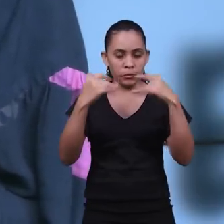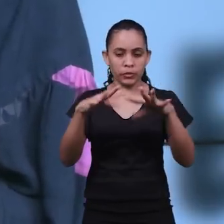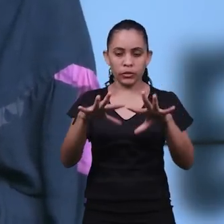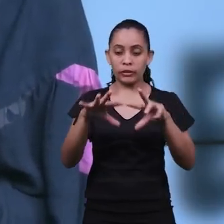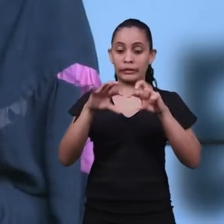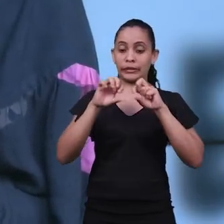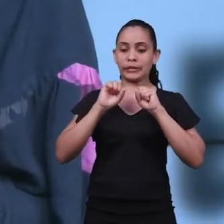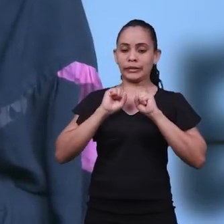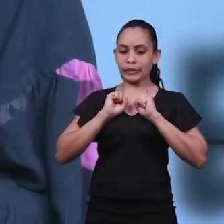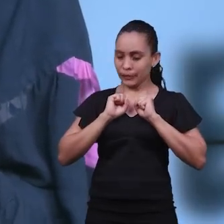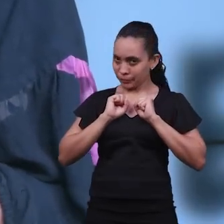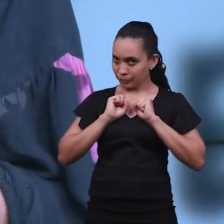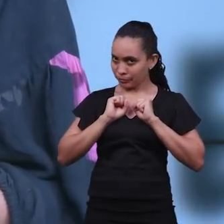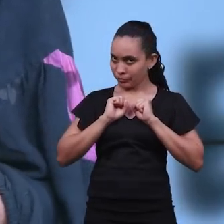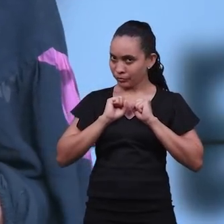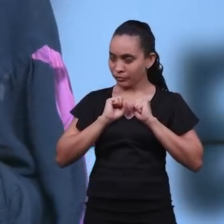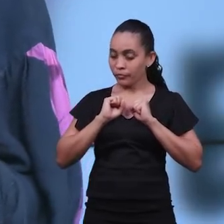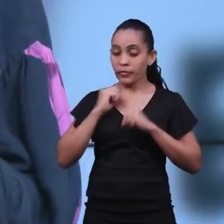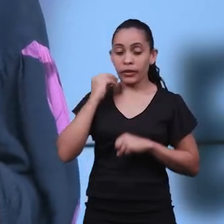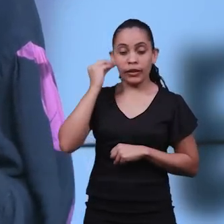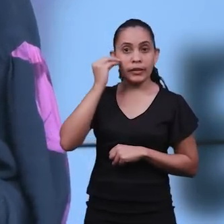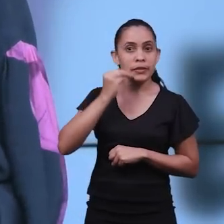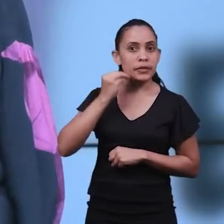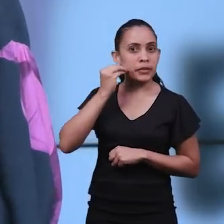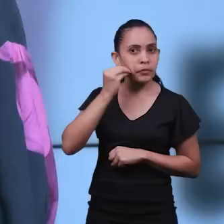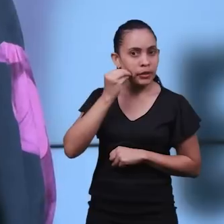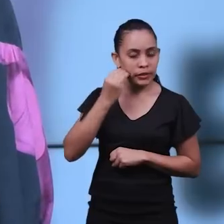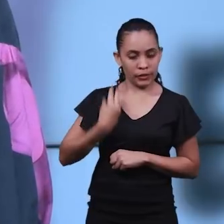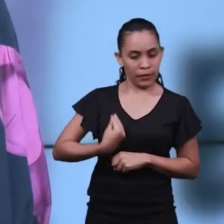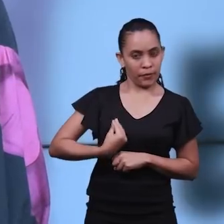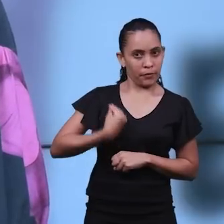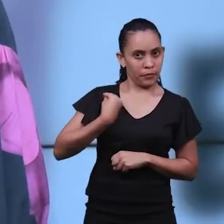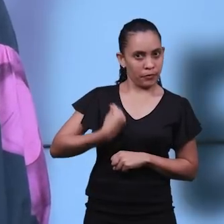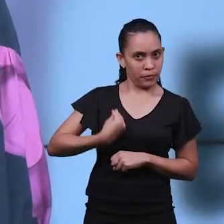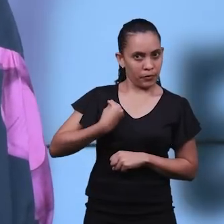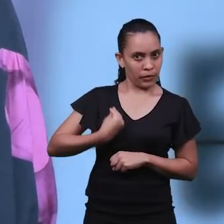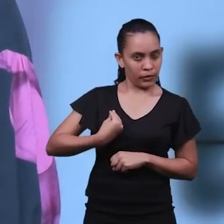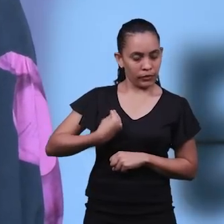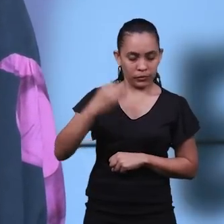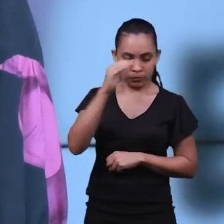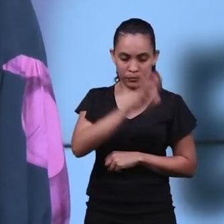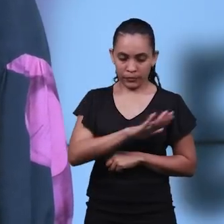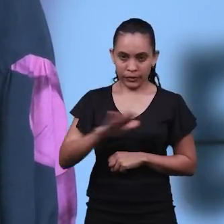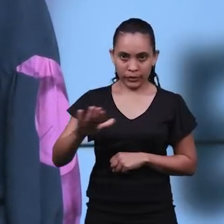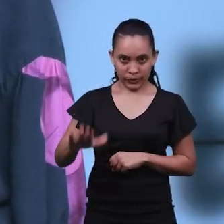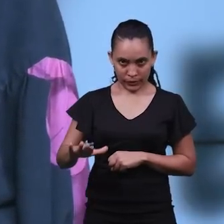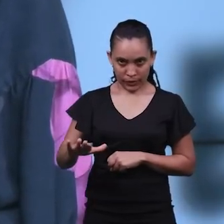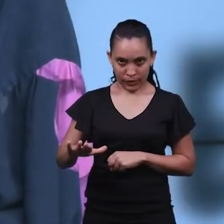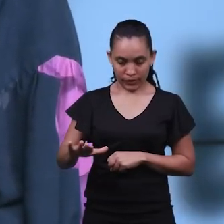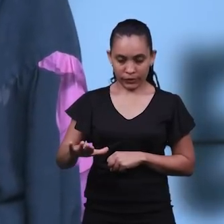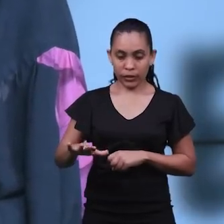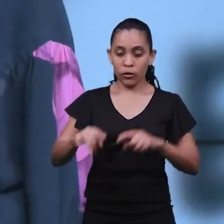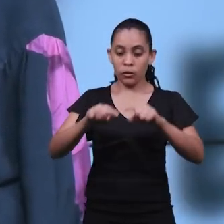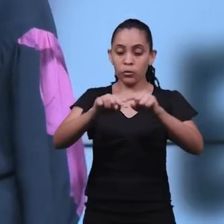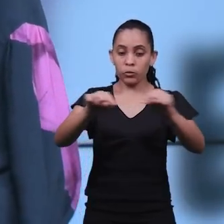informações recebidas a partir das experiências vividas pelas crianças no